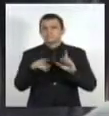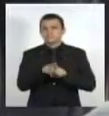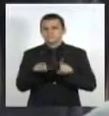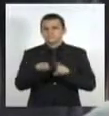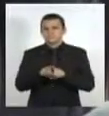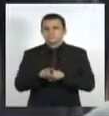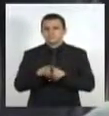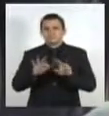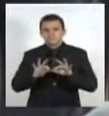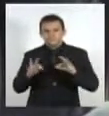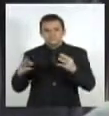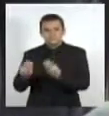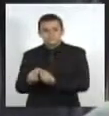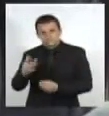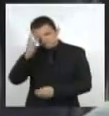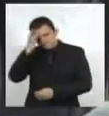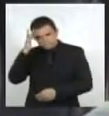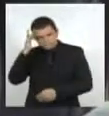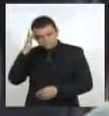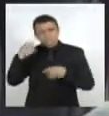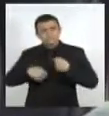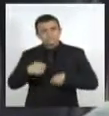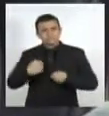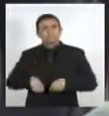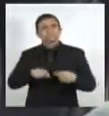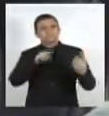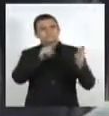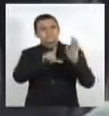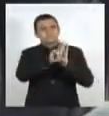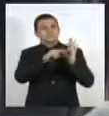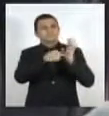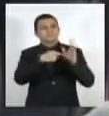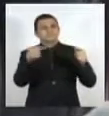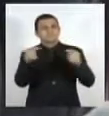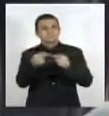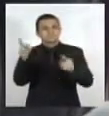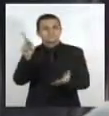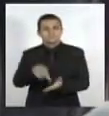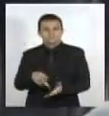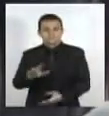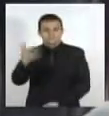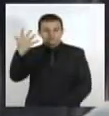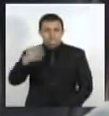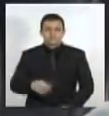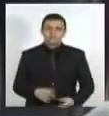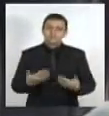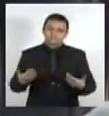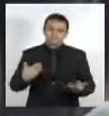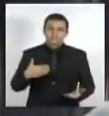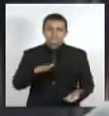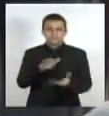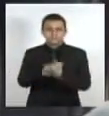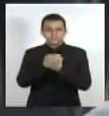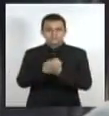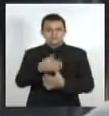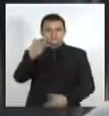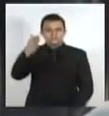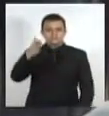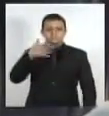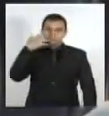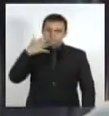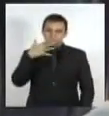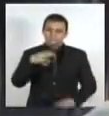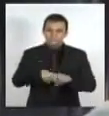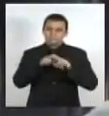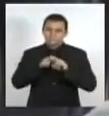sua totalidade, efetivadas. Por isso, parabenizo Vossa Excelência, sem nenhum